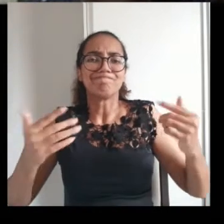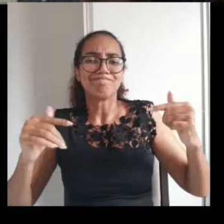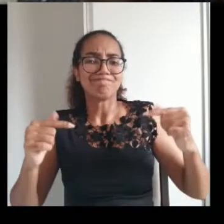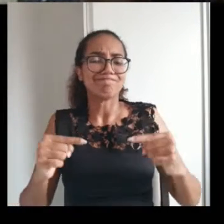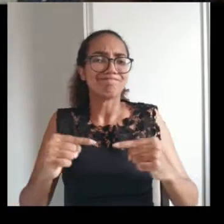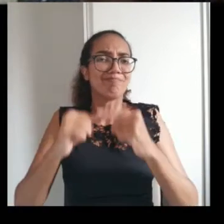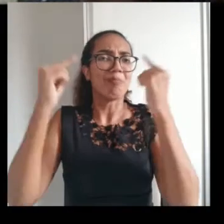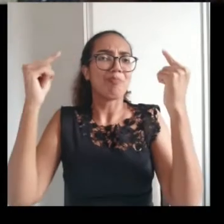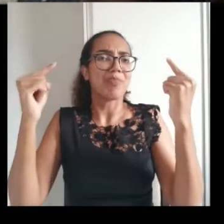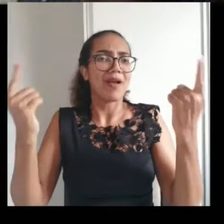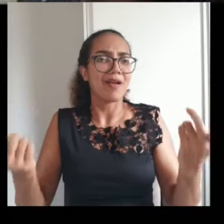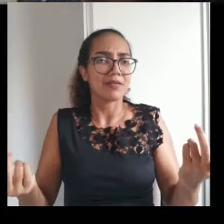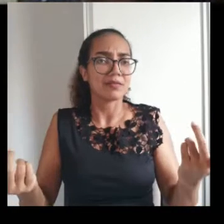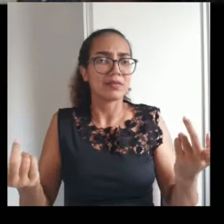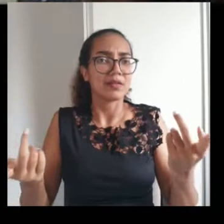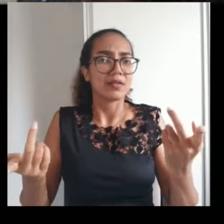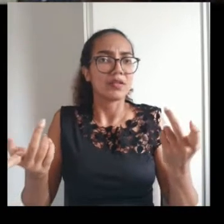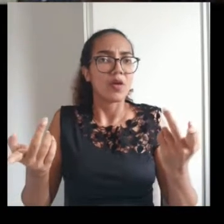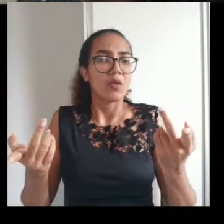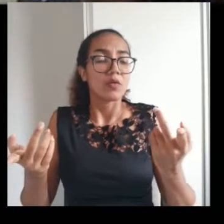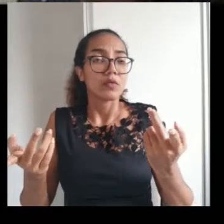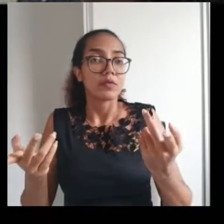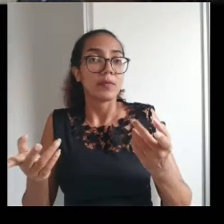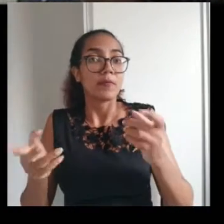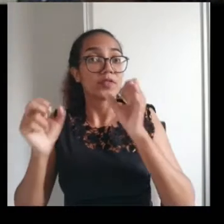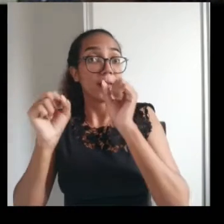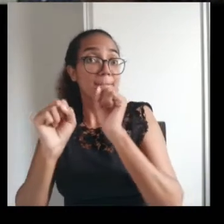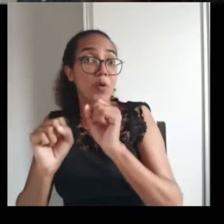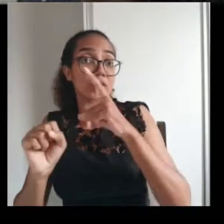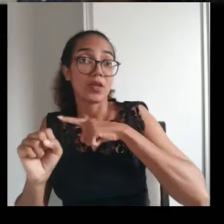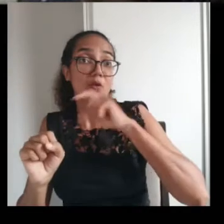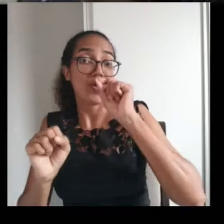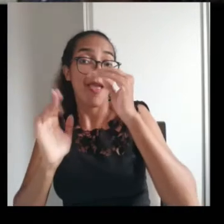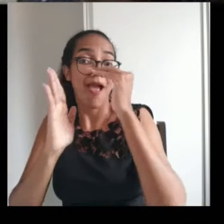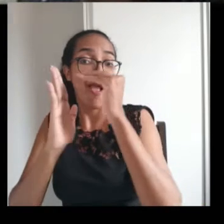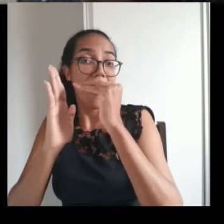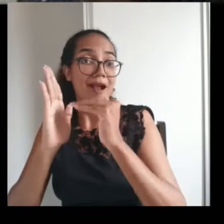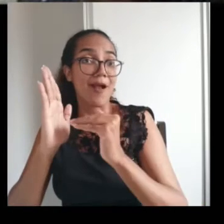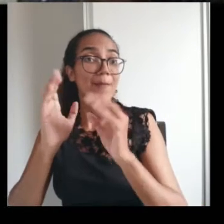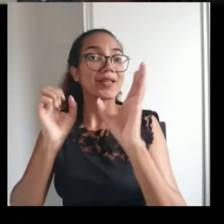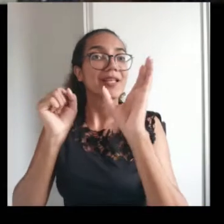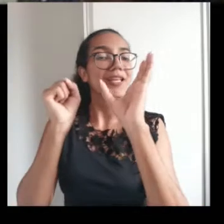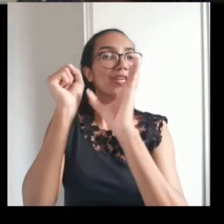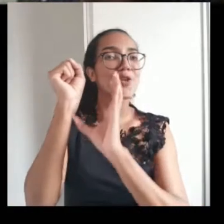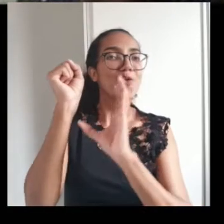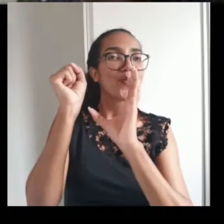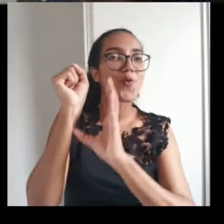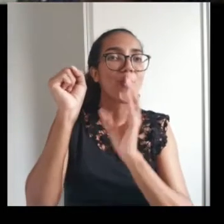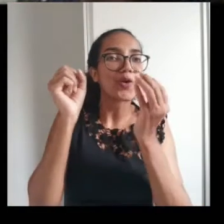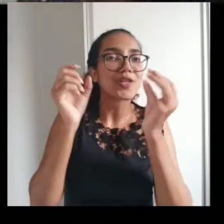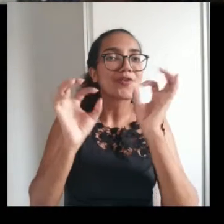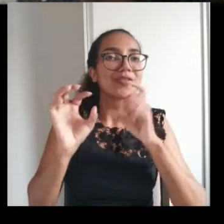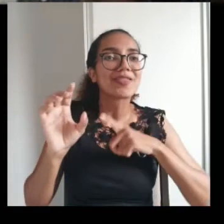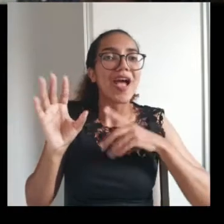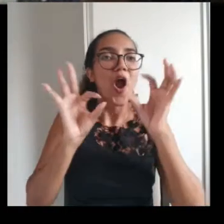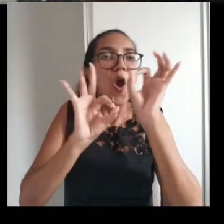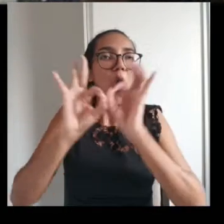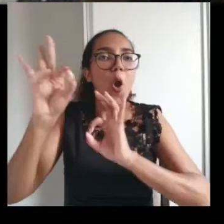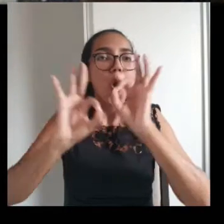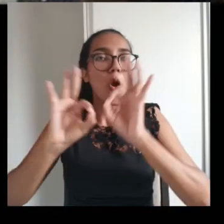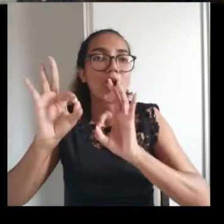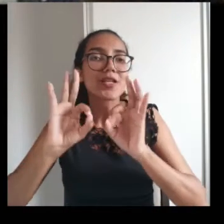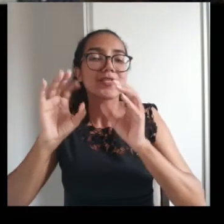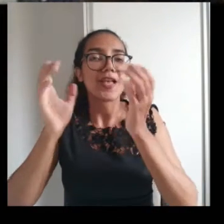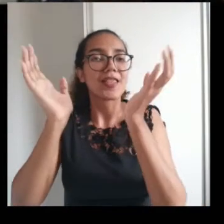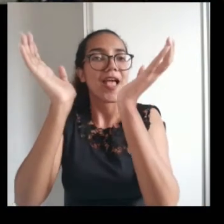ao invés de ter essas camadas assim, onde você organiza o seu código, que só as classes da camada superior usam a camada inferior e